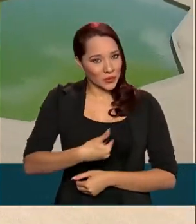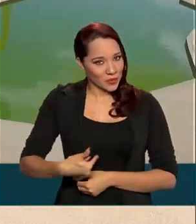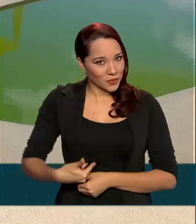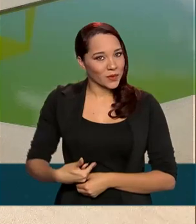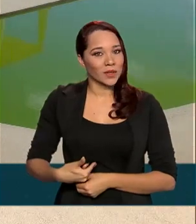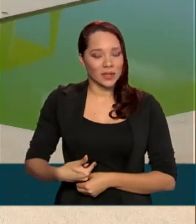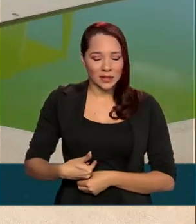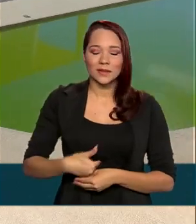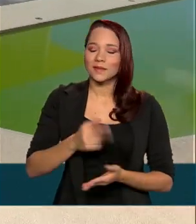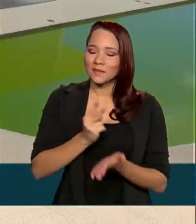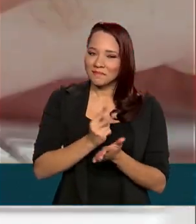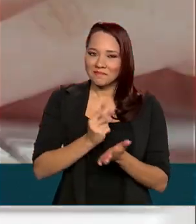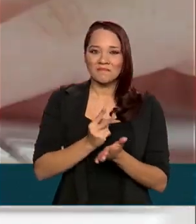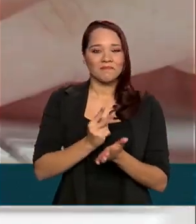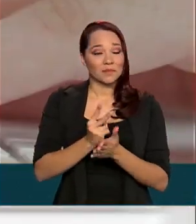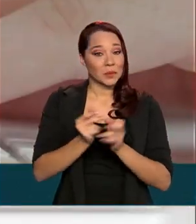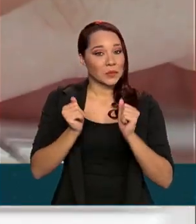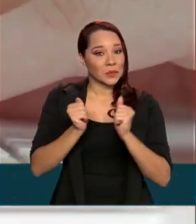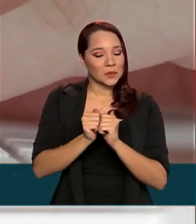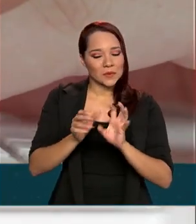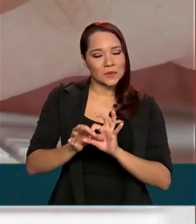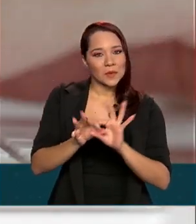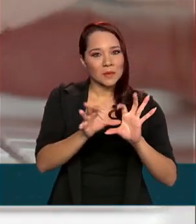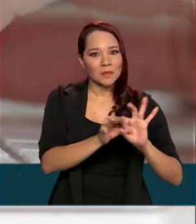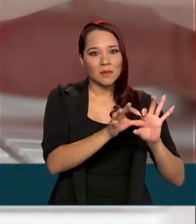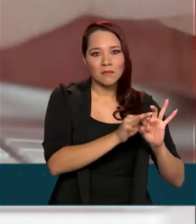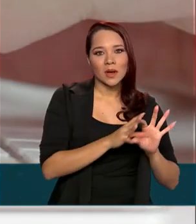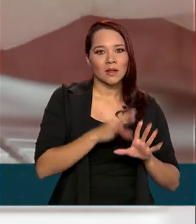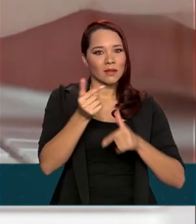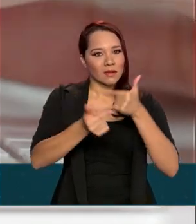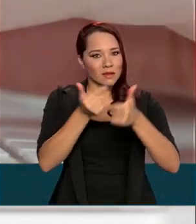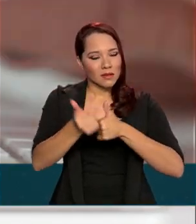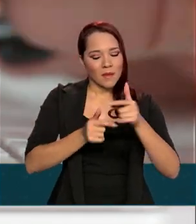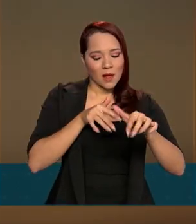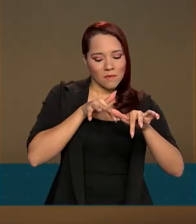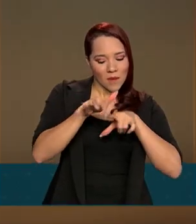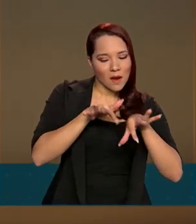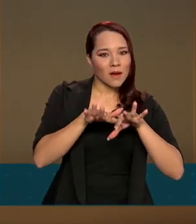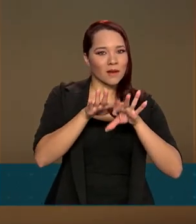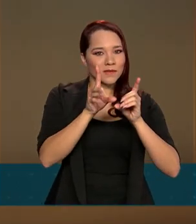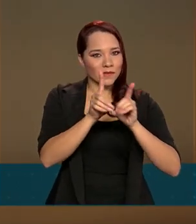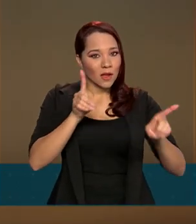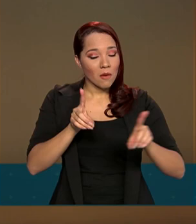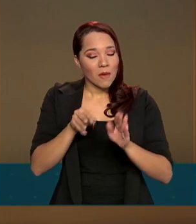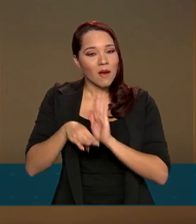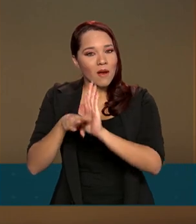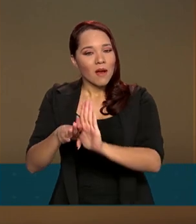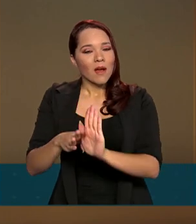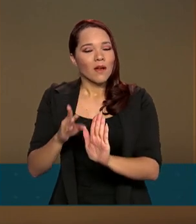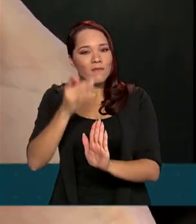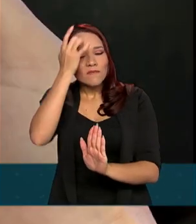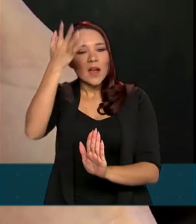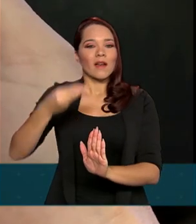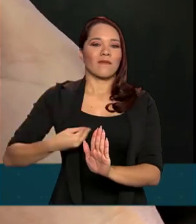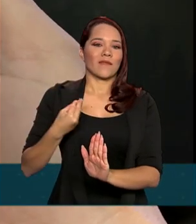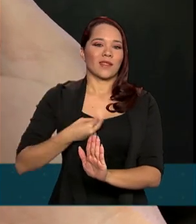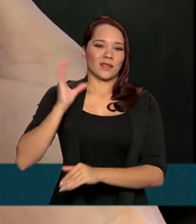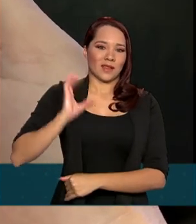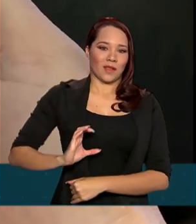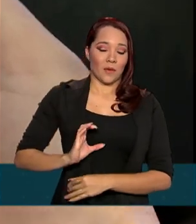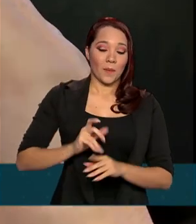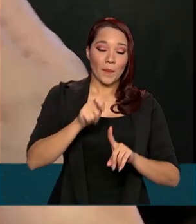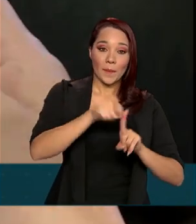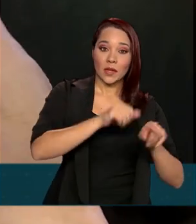cada vez mais disponibilizando serviços digitalizados para facilitar a vida do cidadão. Desde